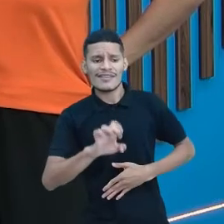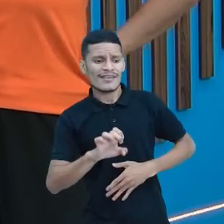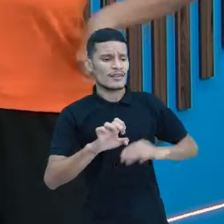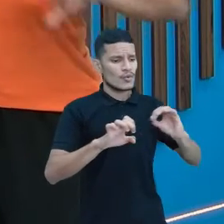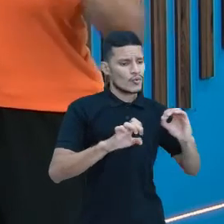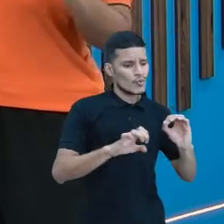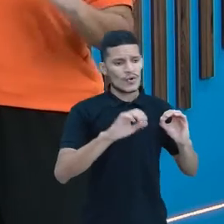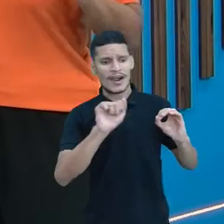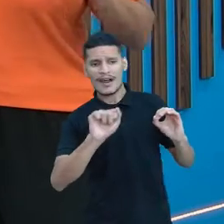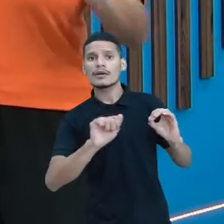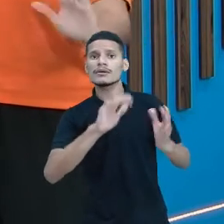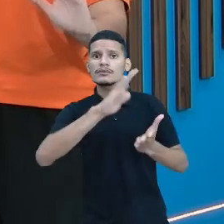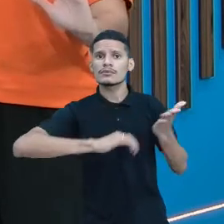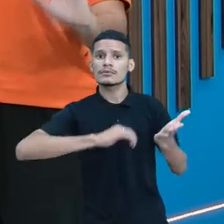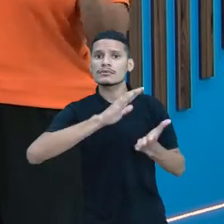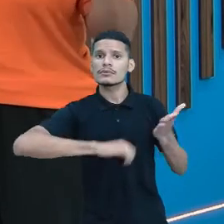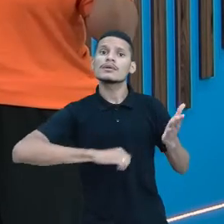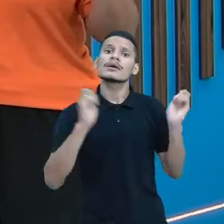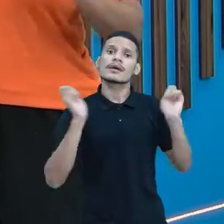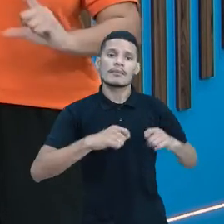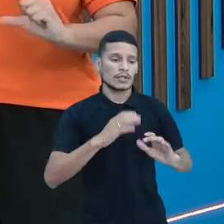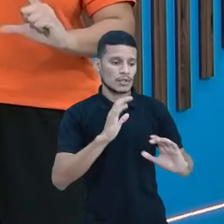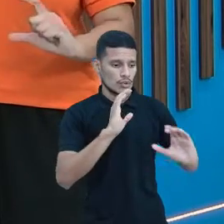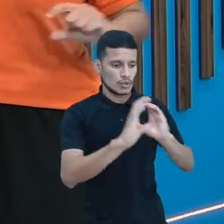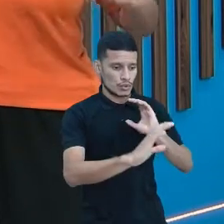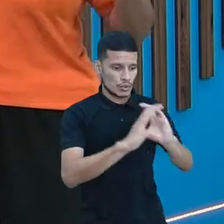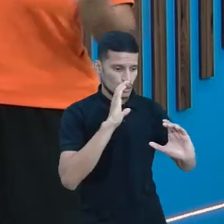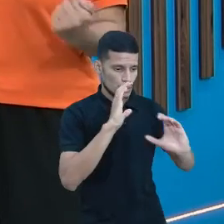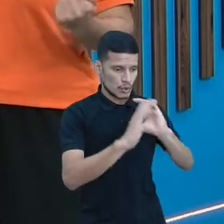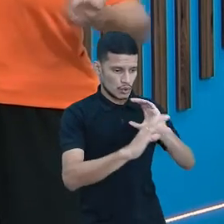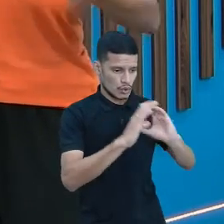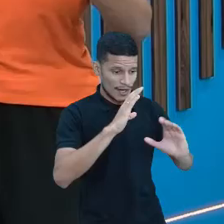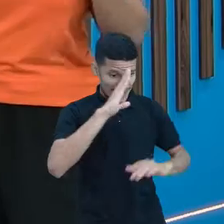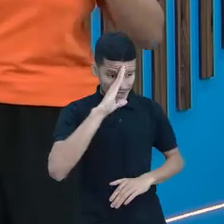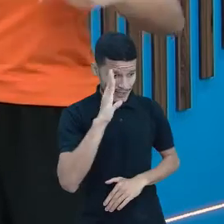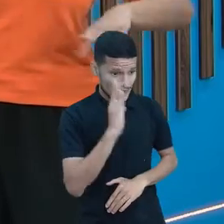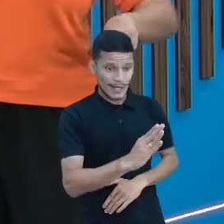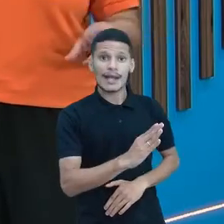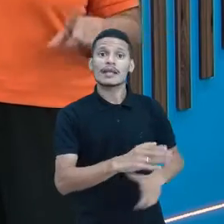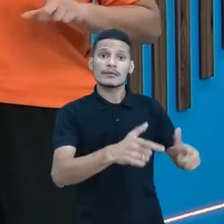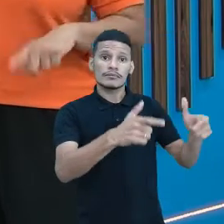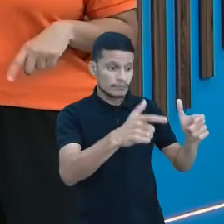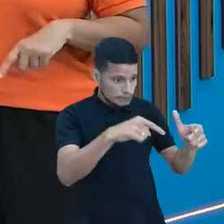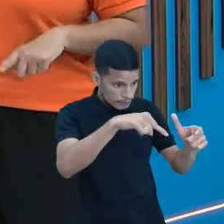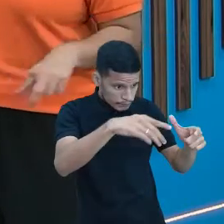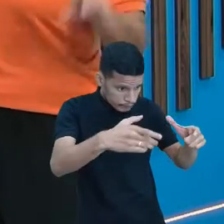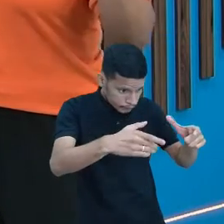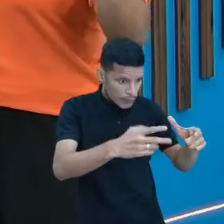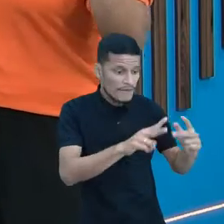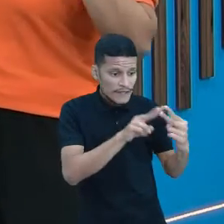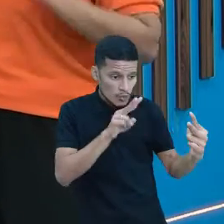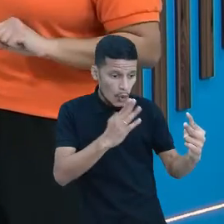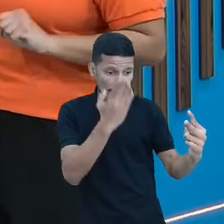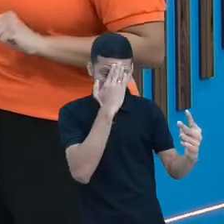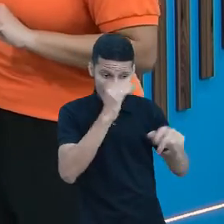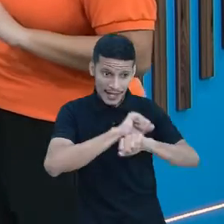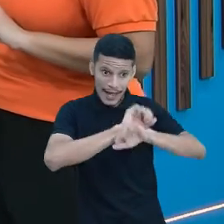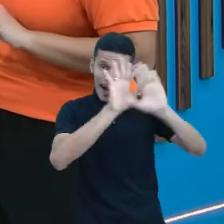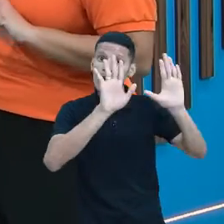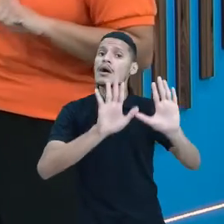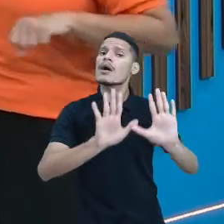Por quê? Para que a comunicação fique mais clara e mais direta, para que a assistente virtual me compreenda. Só